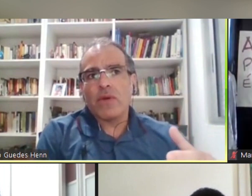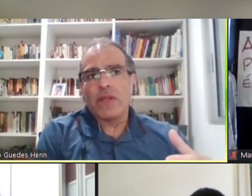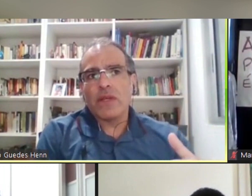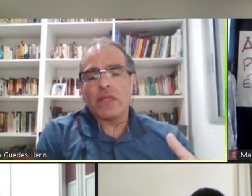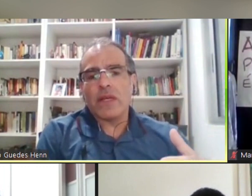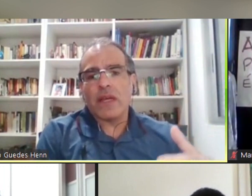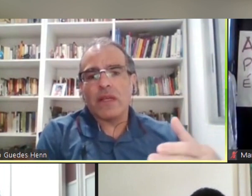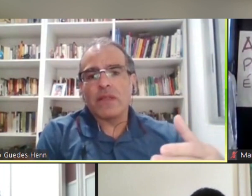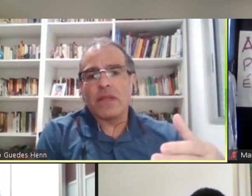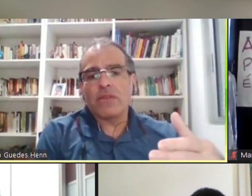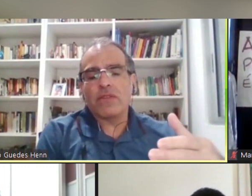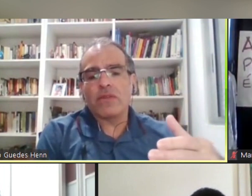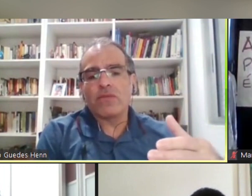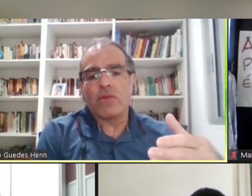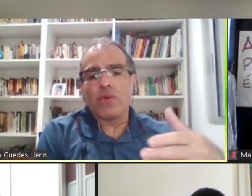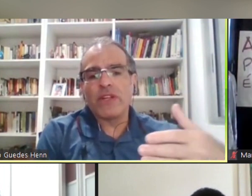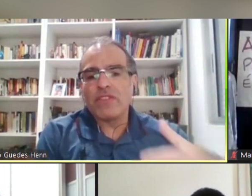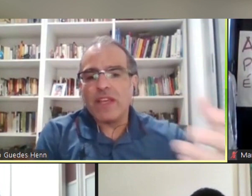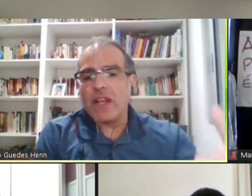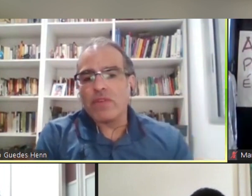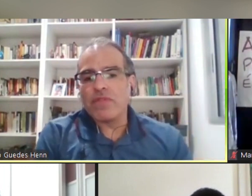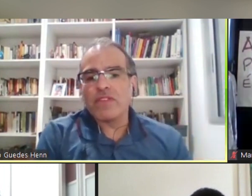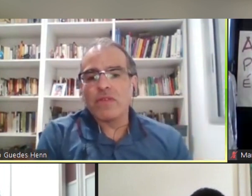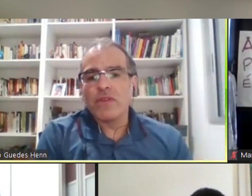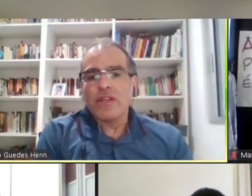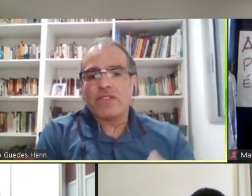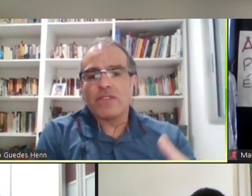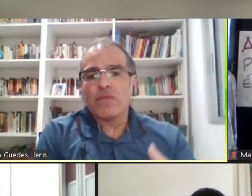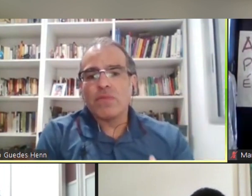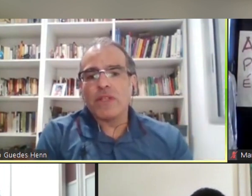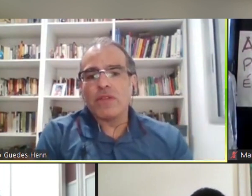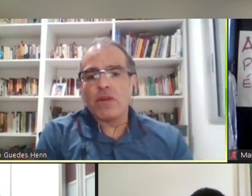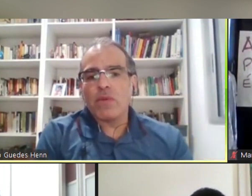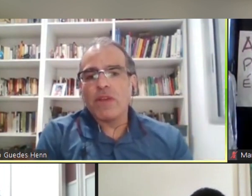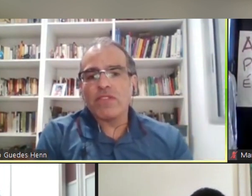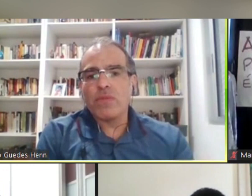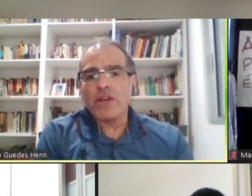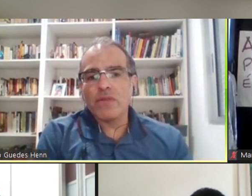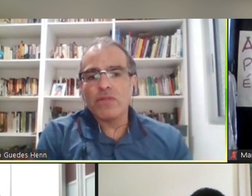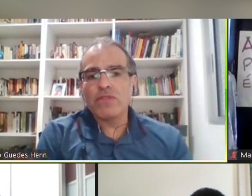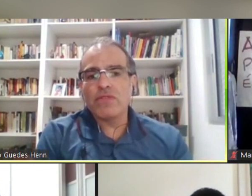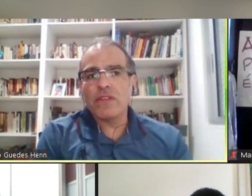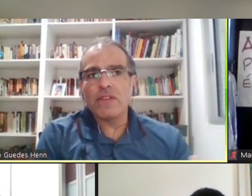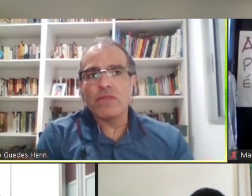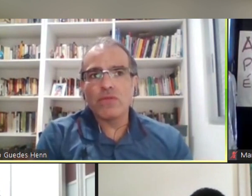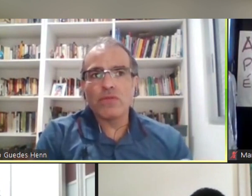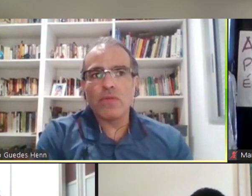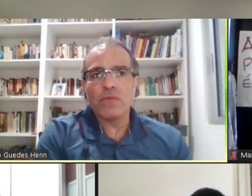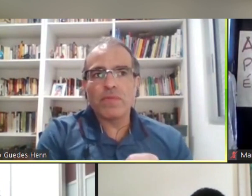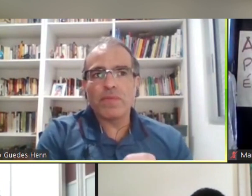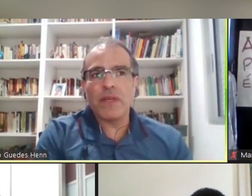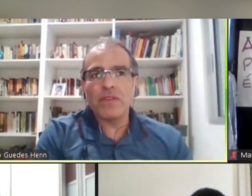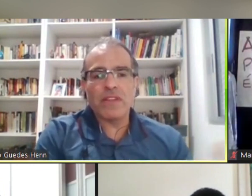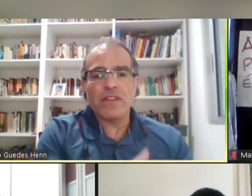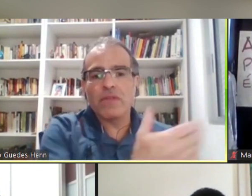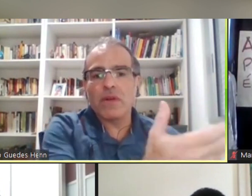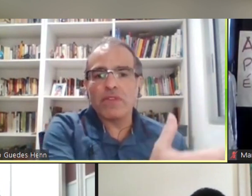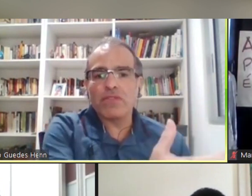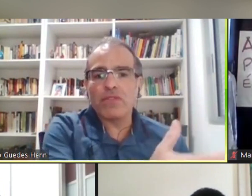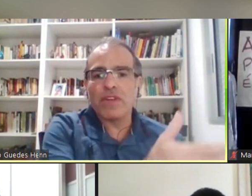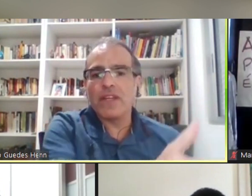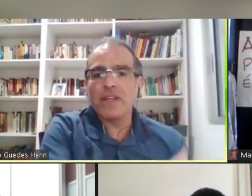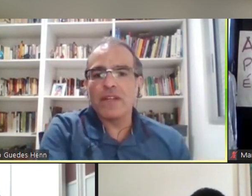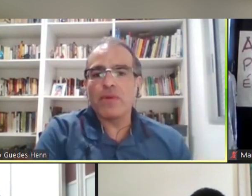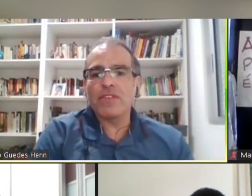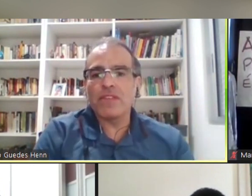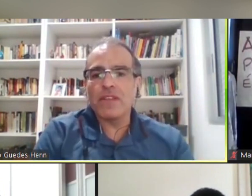a maioria dos componentes daquela profissão normalmente são brancos, e que tu não pensa que uma